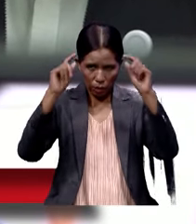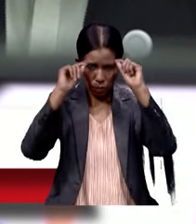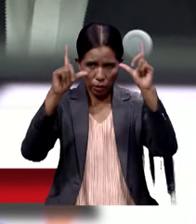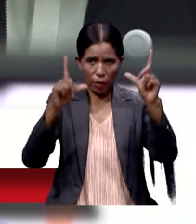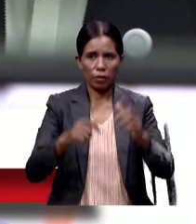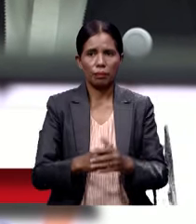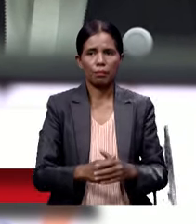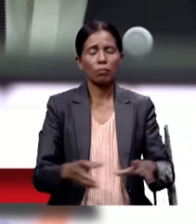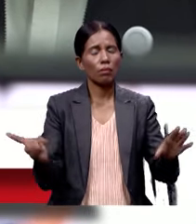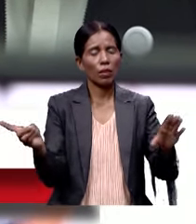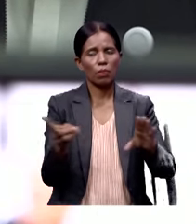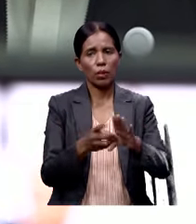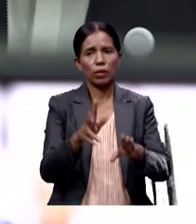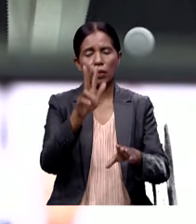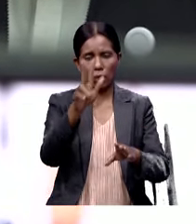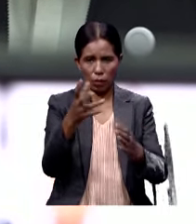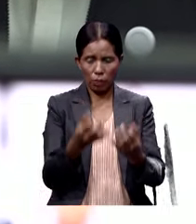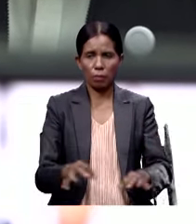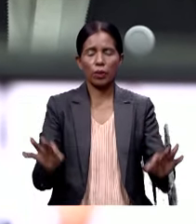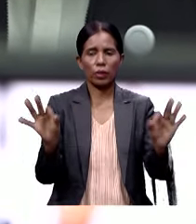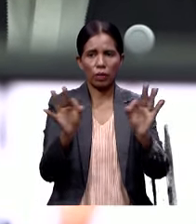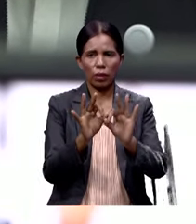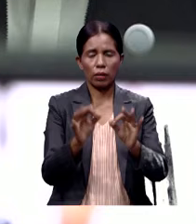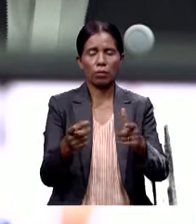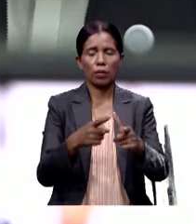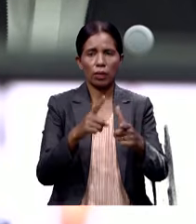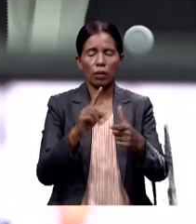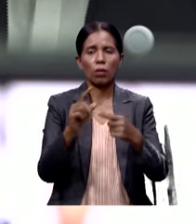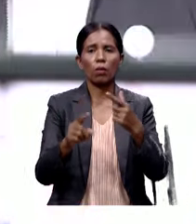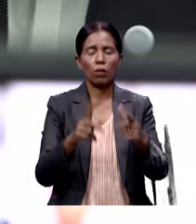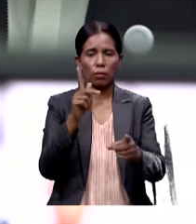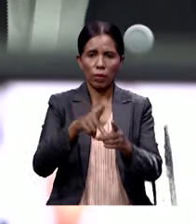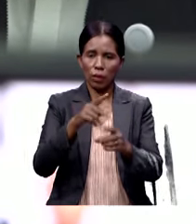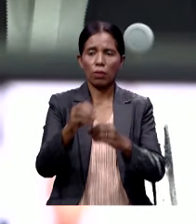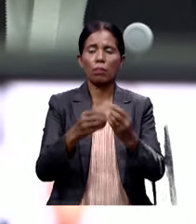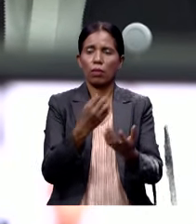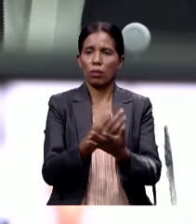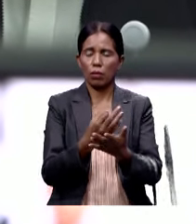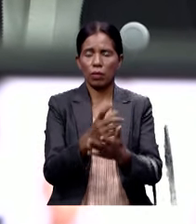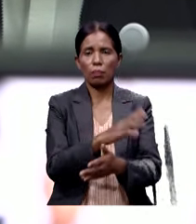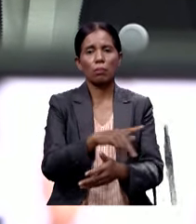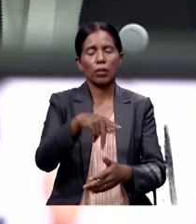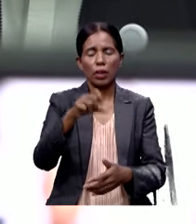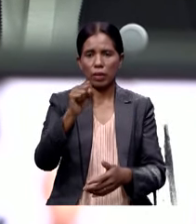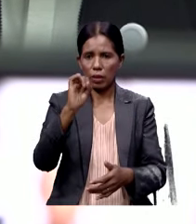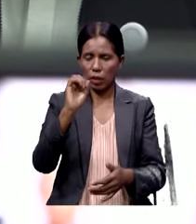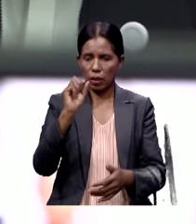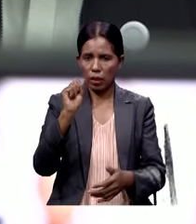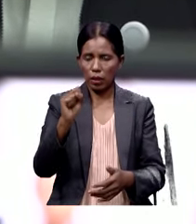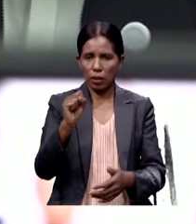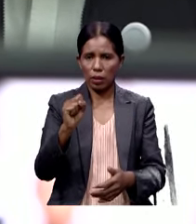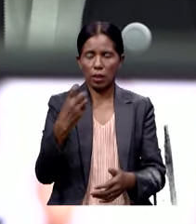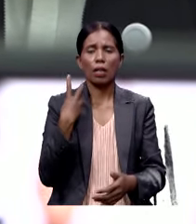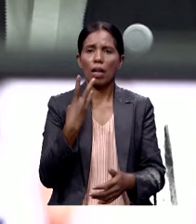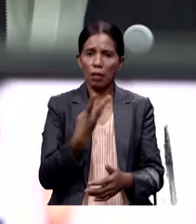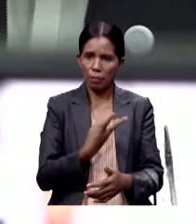E documentos tolo importante, Petroleum Mining Code, Fiscal Regimes ou PSVs, a